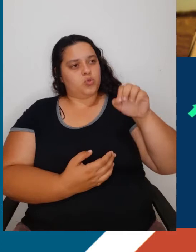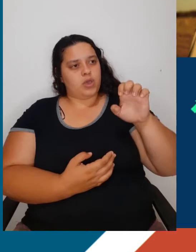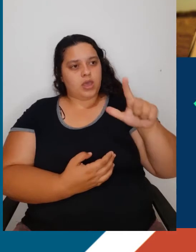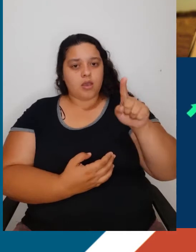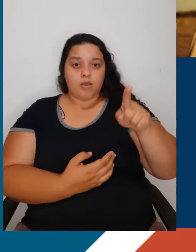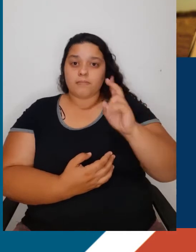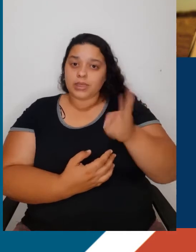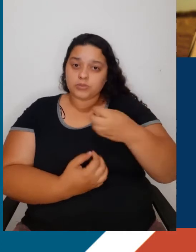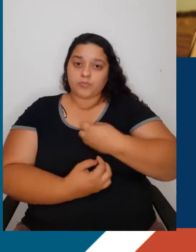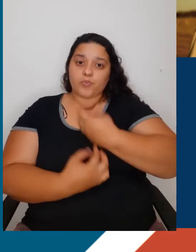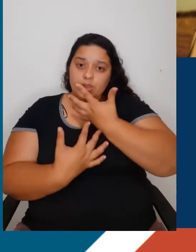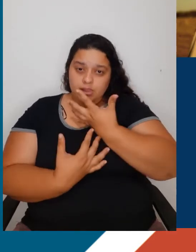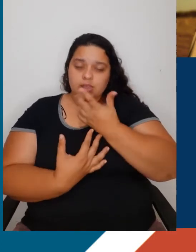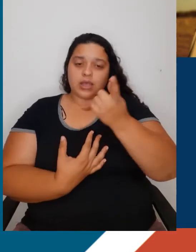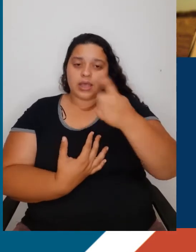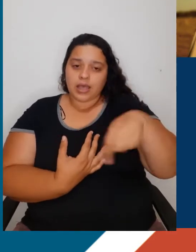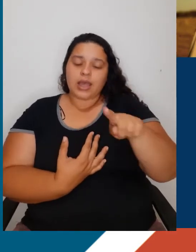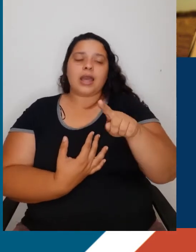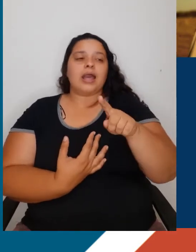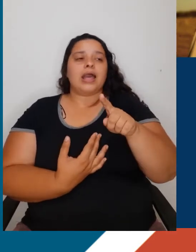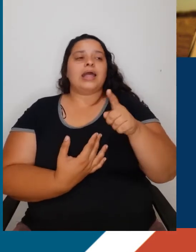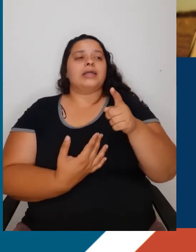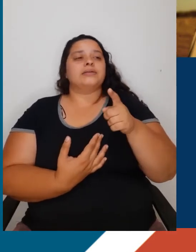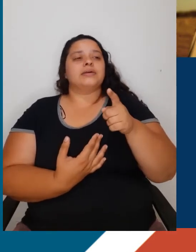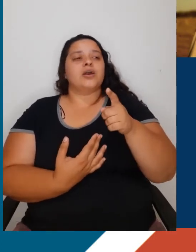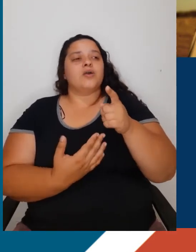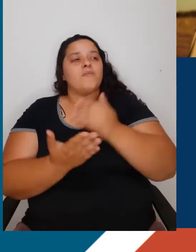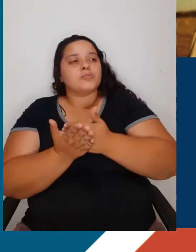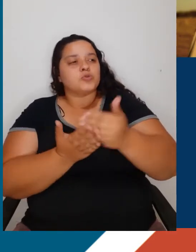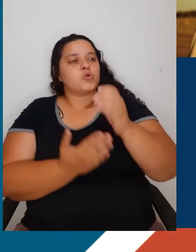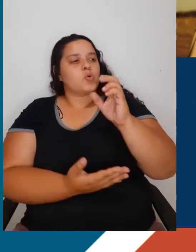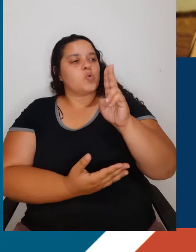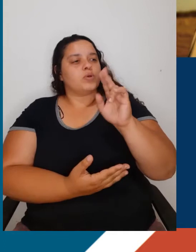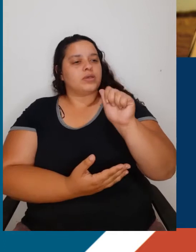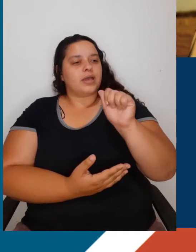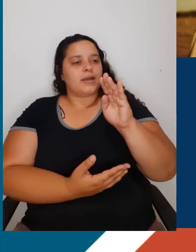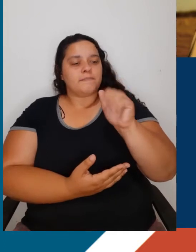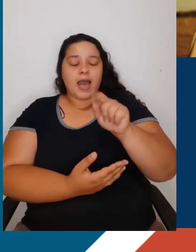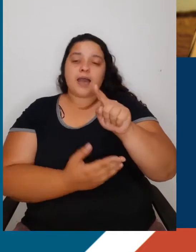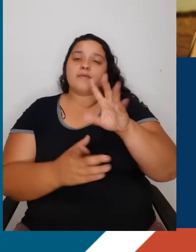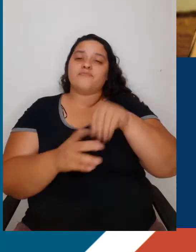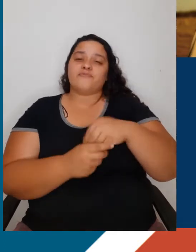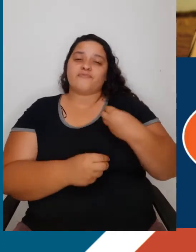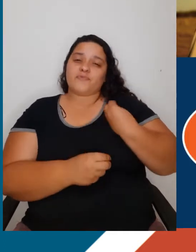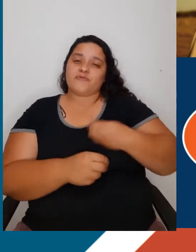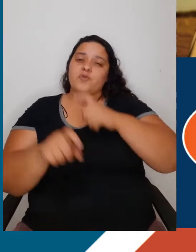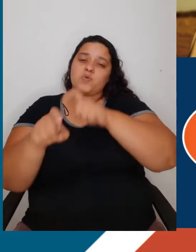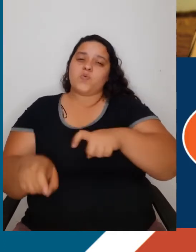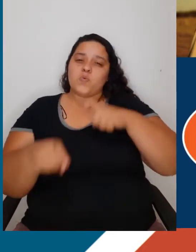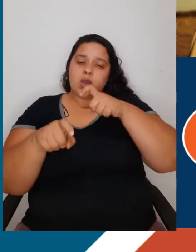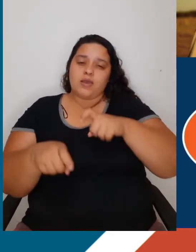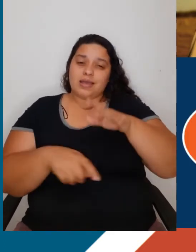Barros. O poeta que nasceu em Cuiabá passou grande parte de sua vida na área rural, o que fica refletido de forma visível em sua